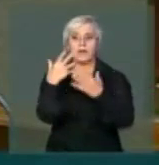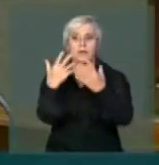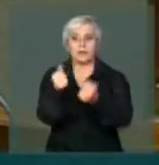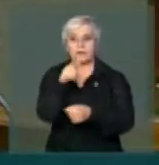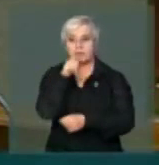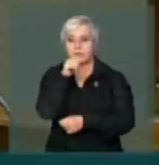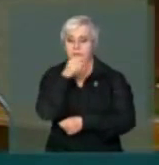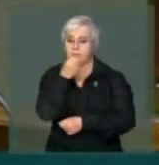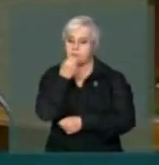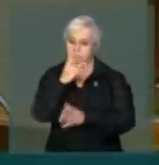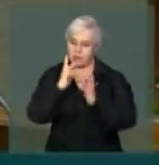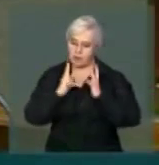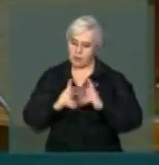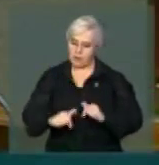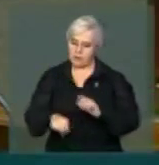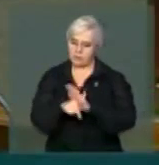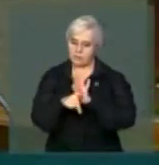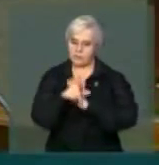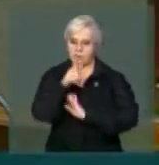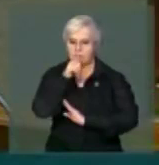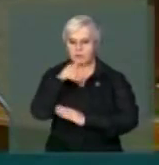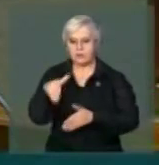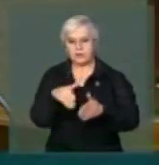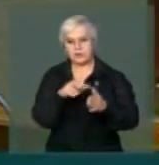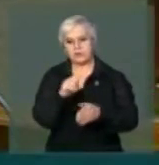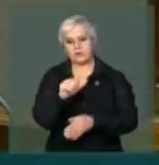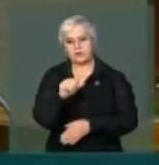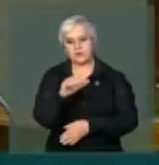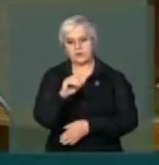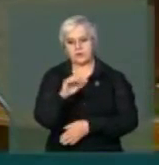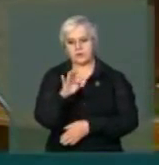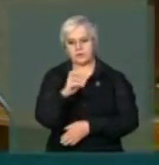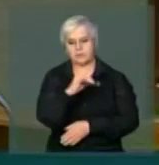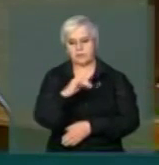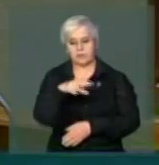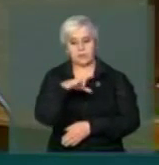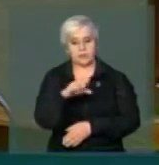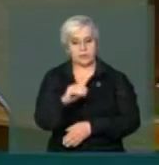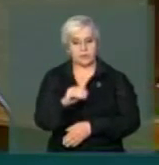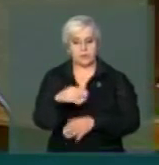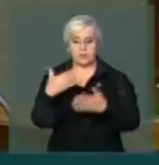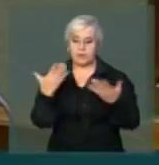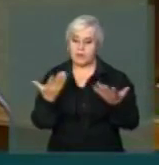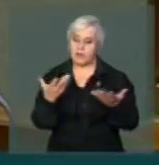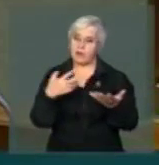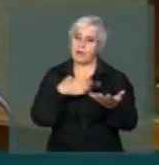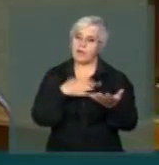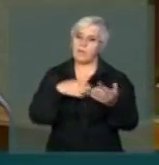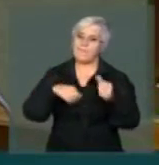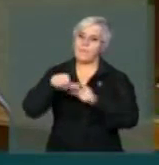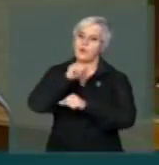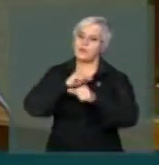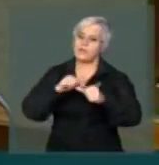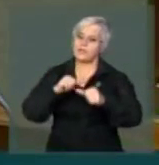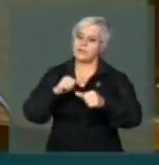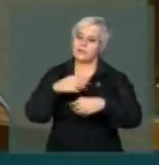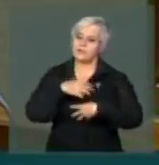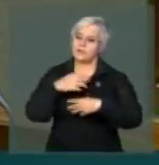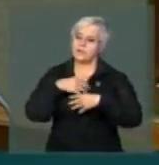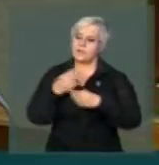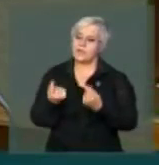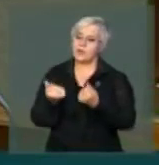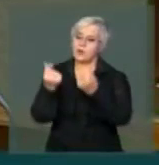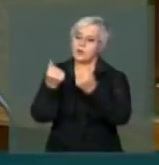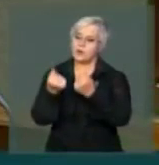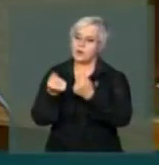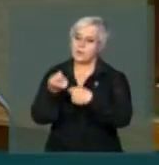que virá do Rio São Francisco. É óbvio que, mudando as condições humanas, econômicas e sociais daqueles